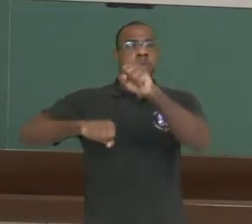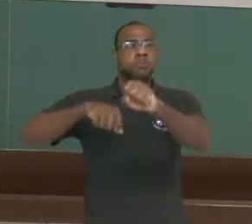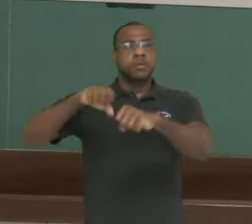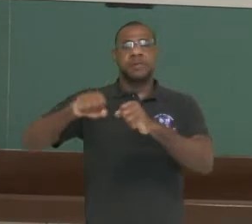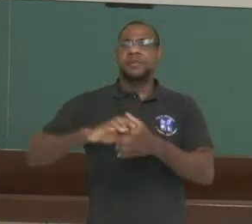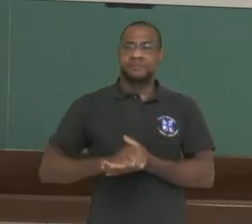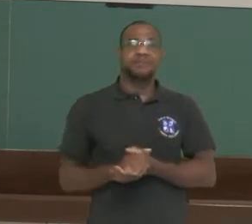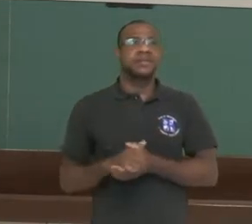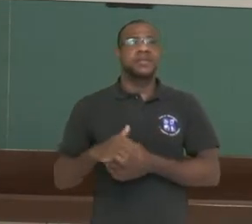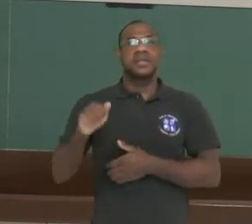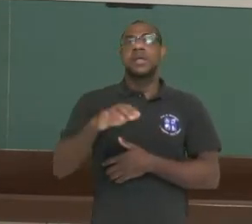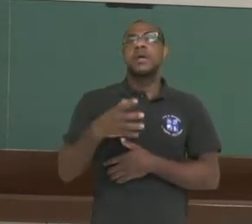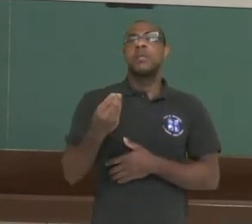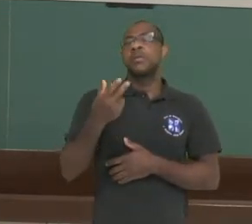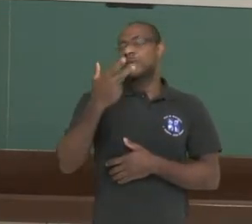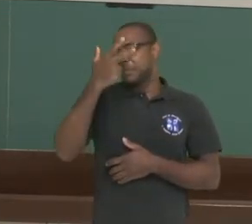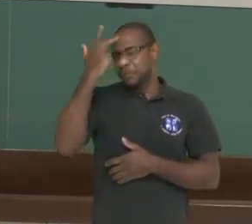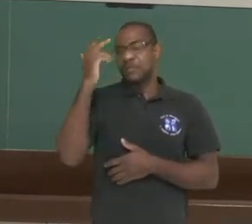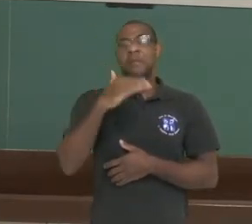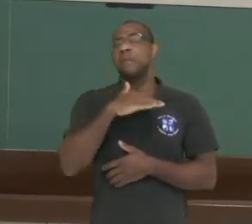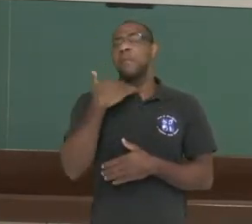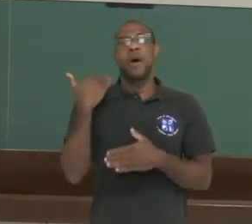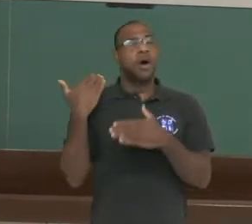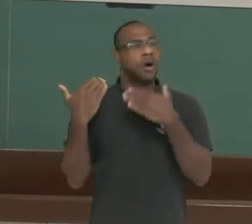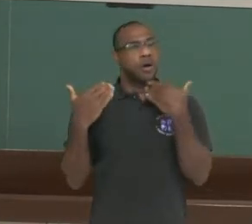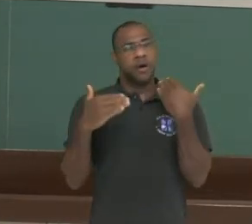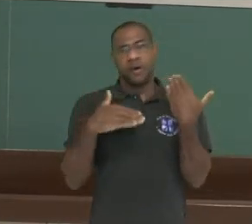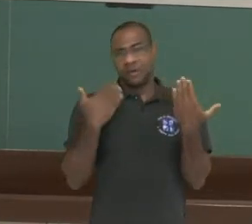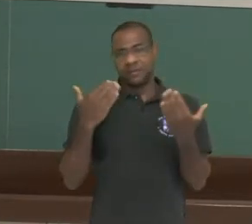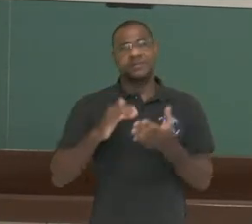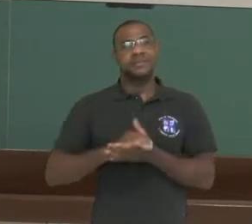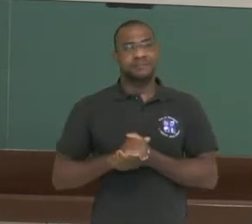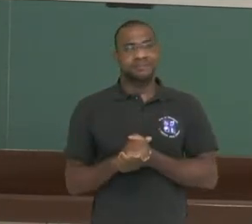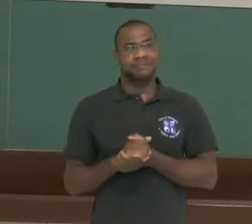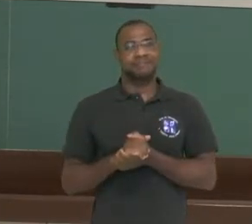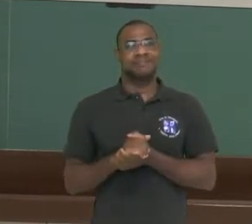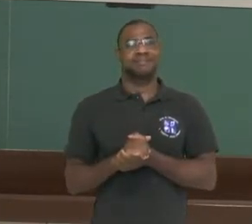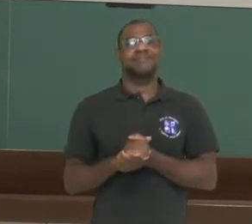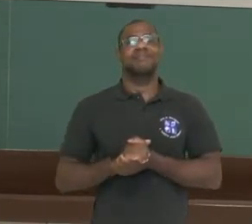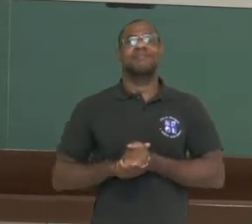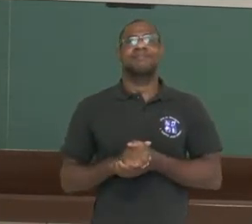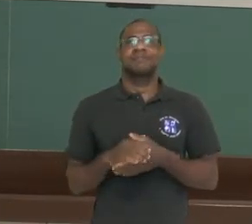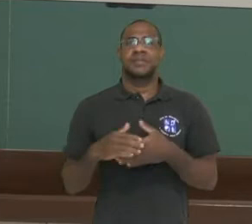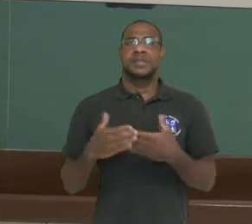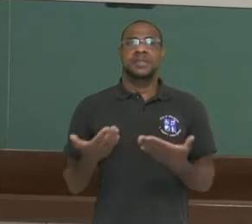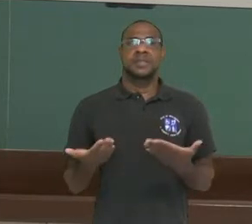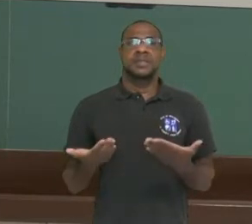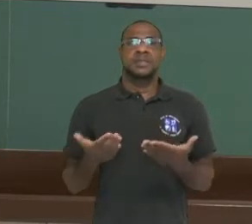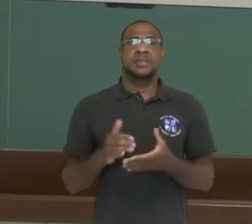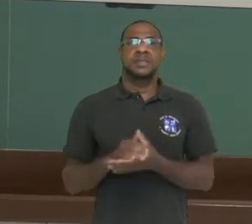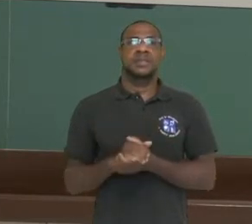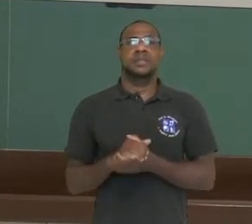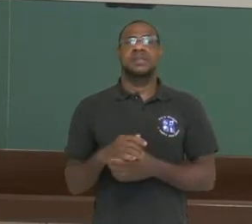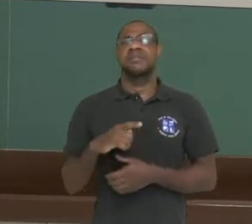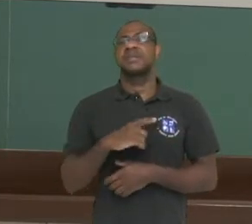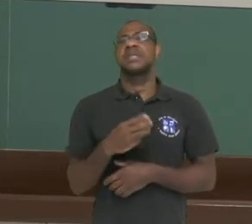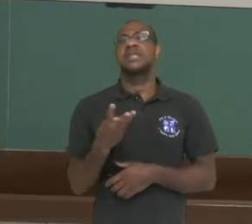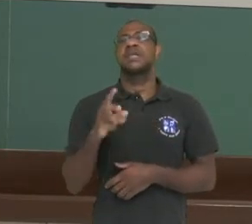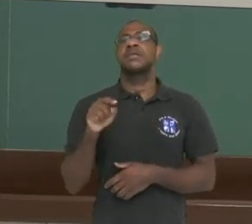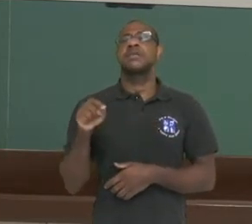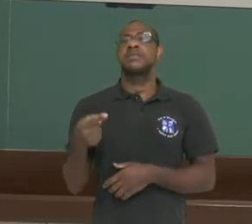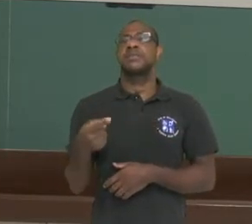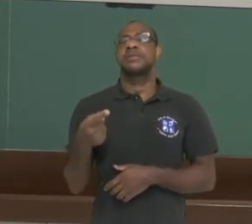todos mortos, assassinados, por menos do que 3 mil, né, no mínimo, né, 3